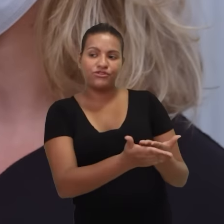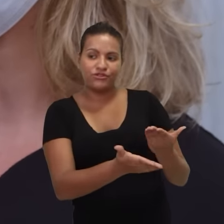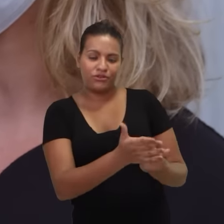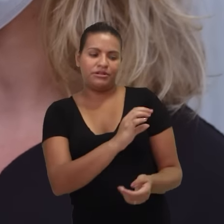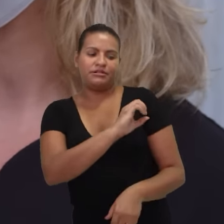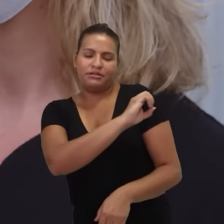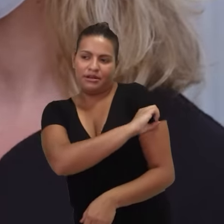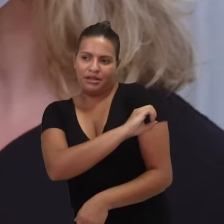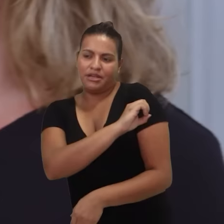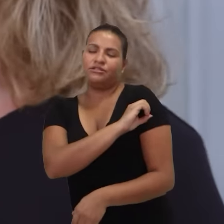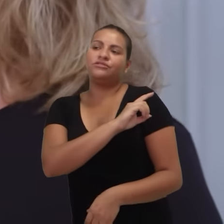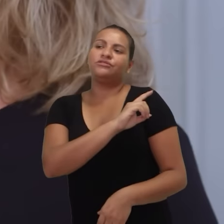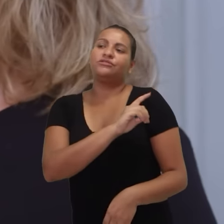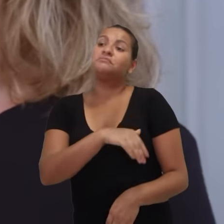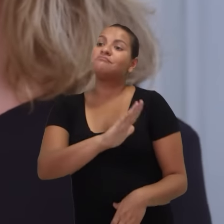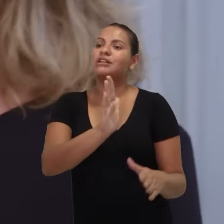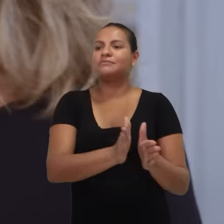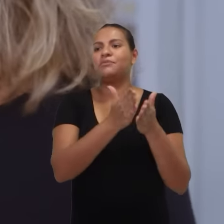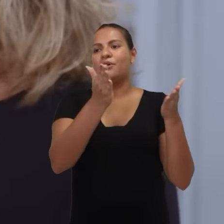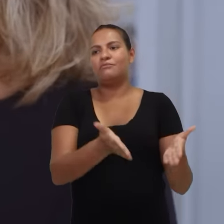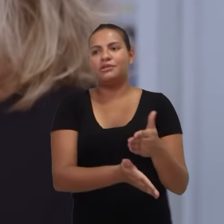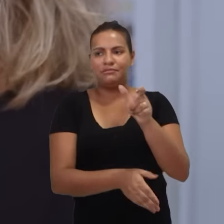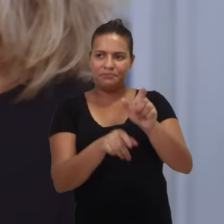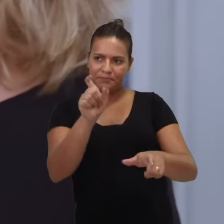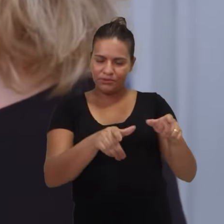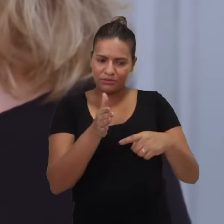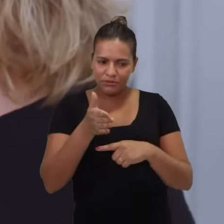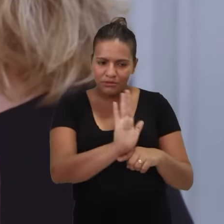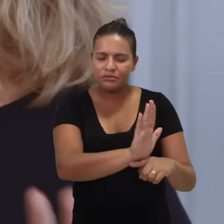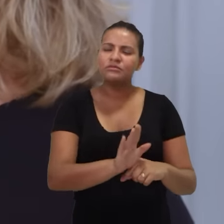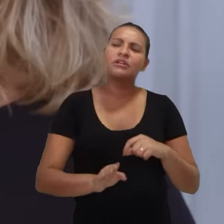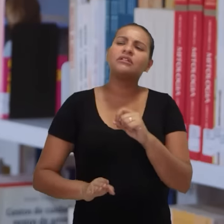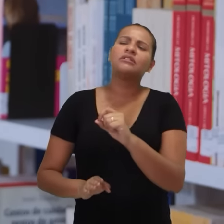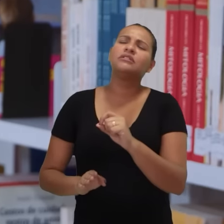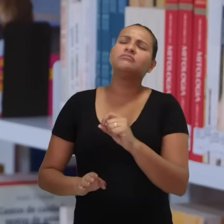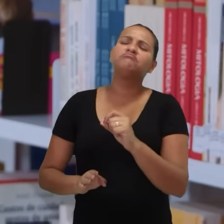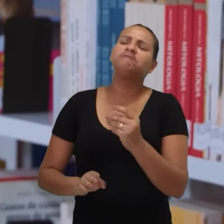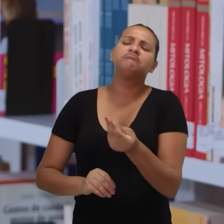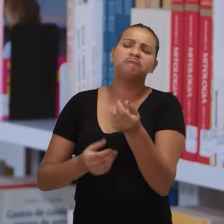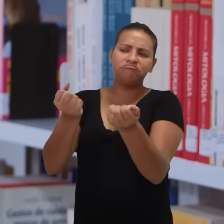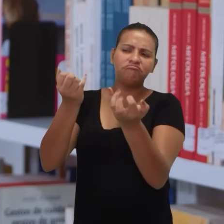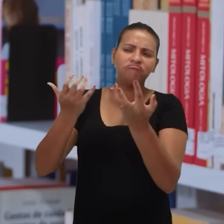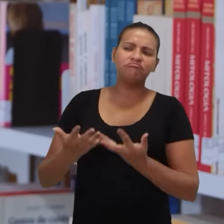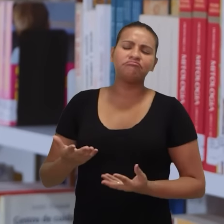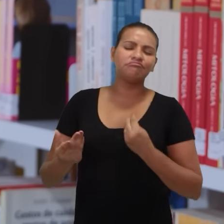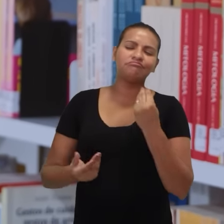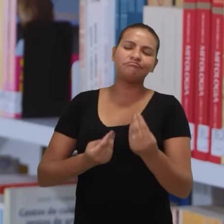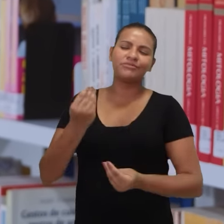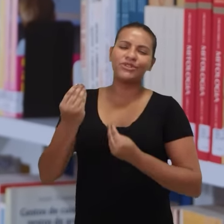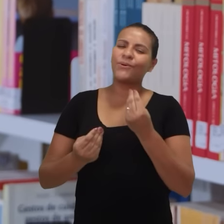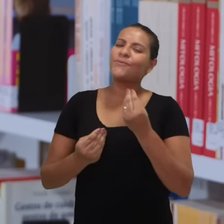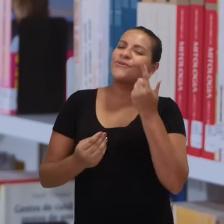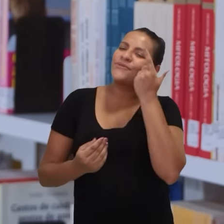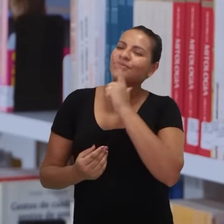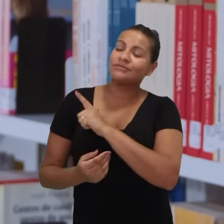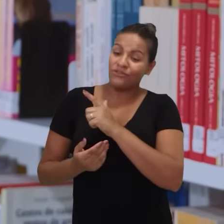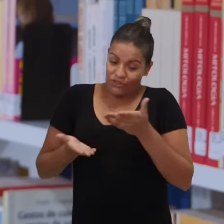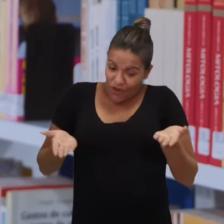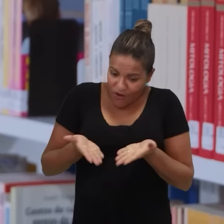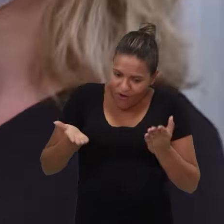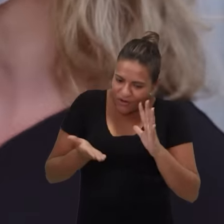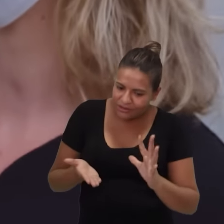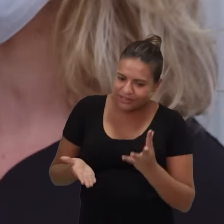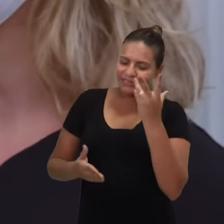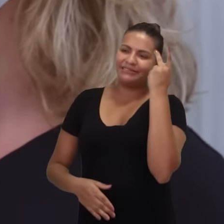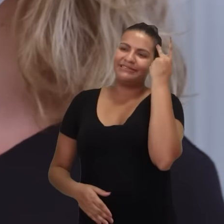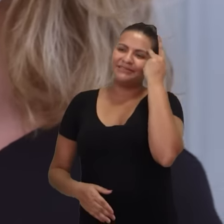mais pobres, que depois foi desenhada e implementada. Eu queria que você contasse um pouco como que a gente chegou nesse resultado